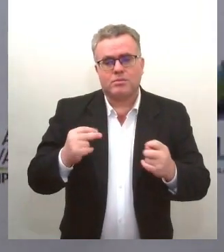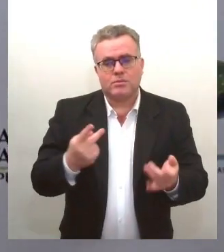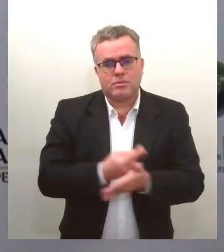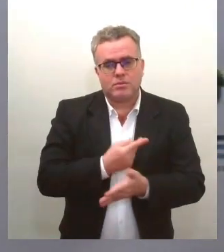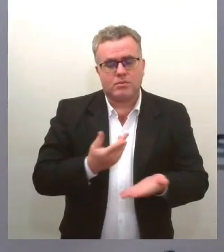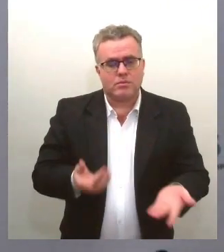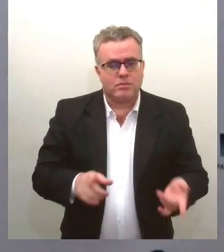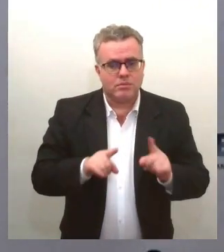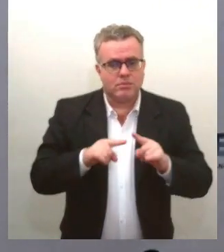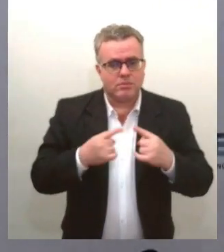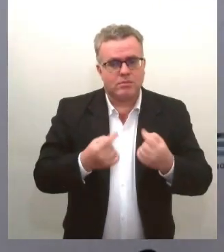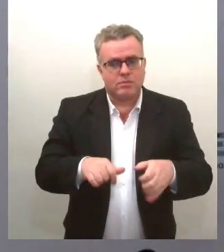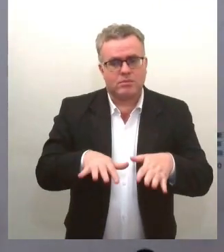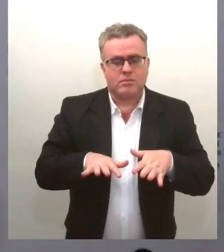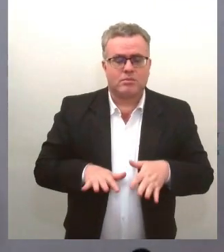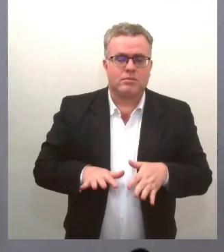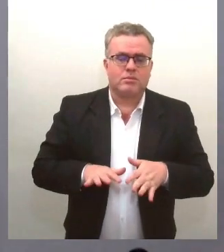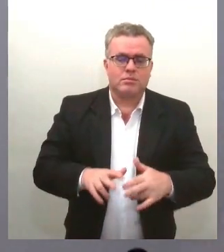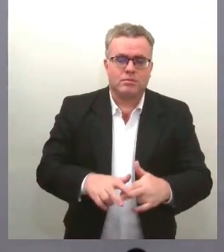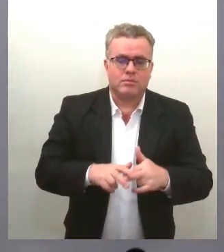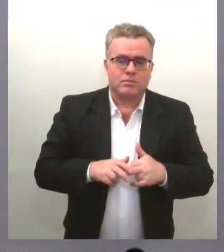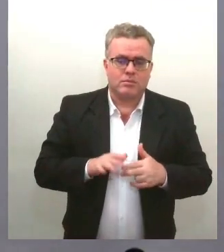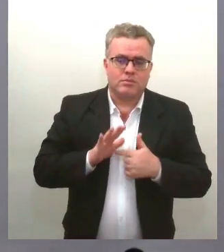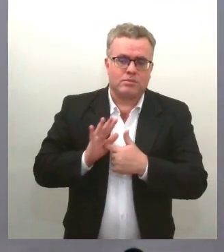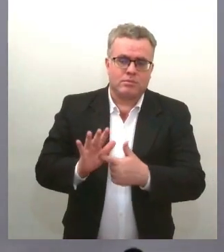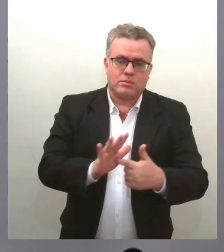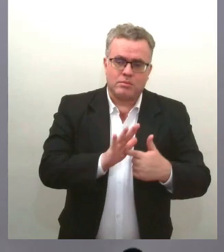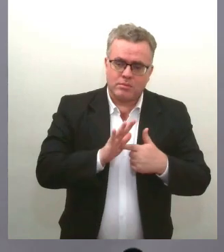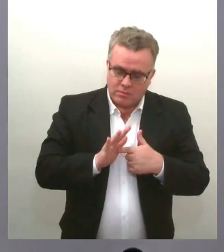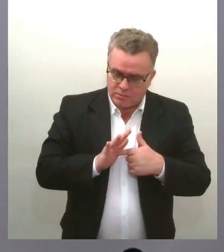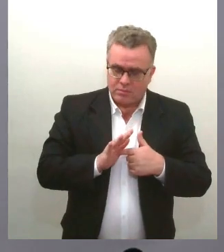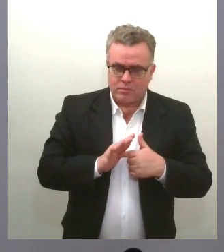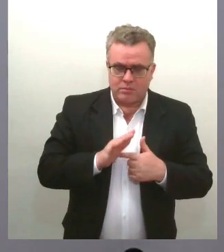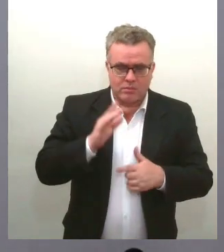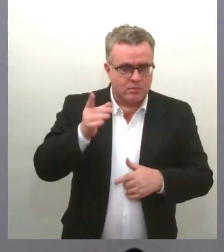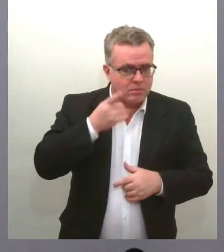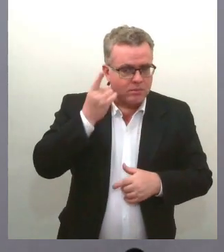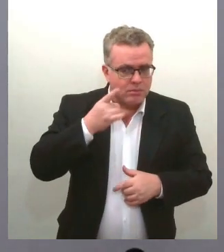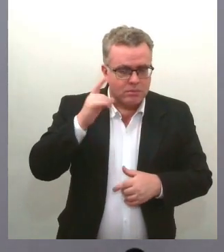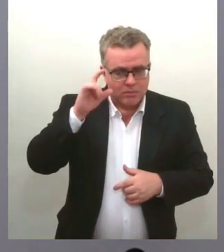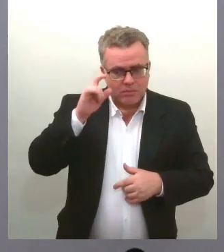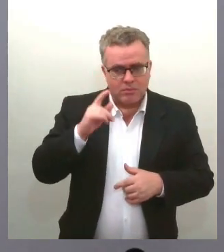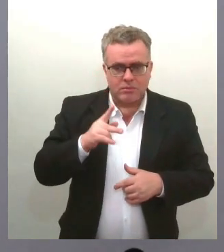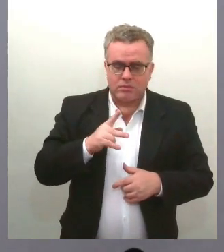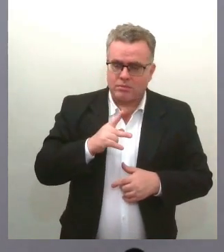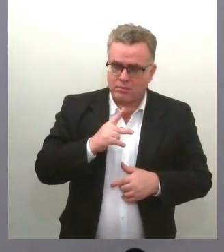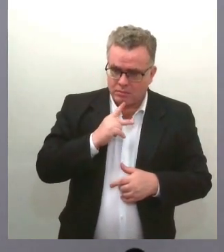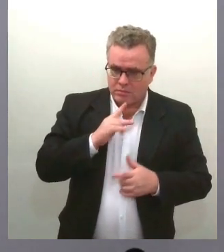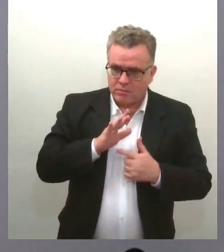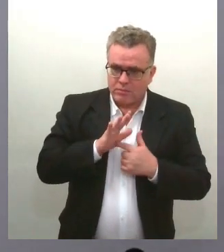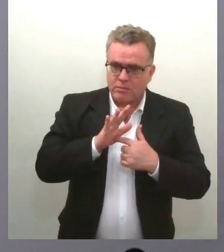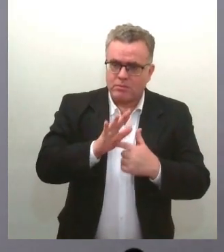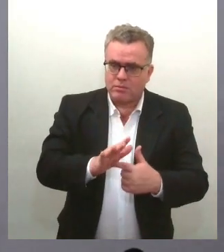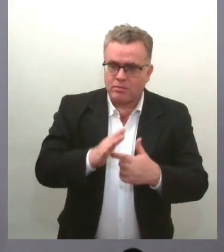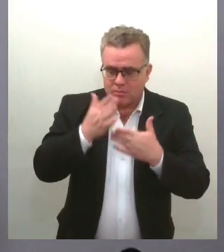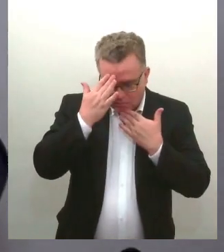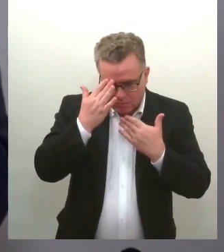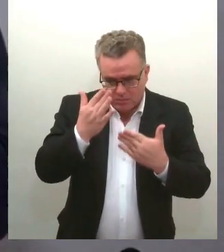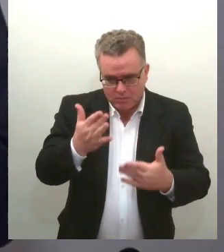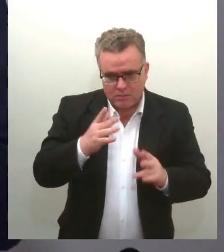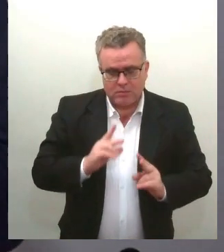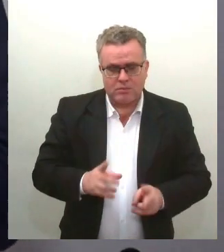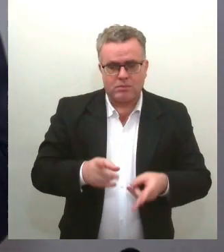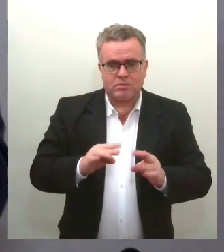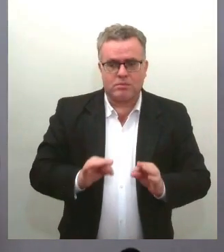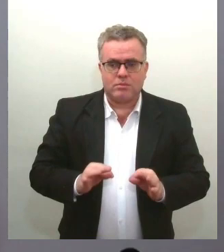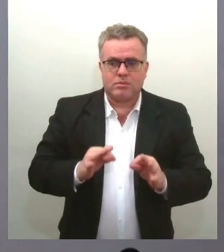o deputado Luciano Pimentel, que fez aí questão de agradecer a todos os presentes, já que ontem foi realizada